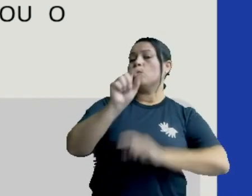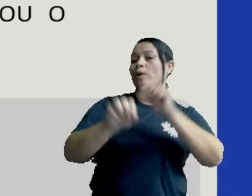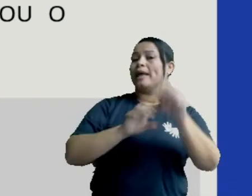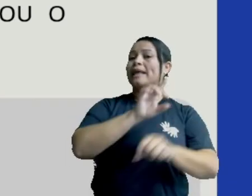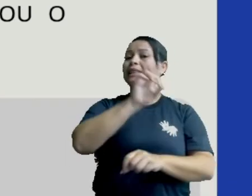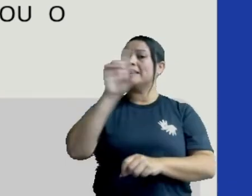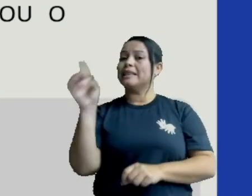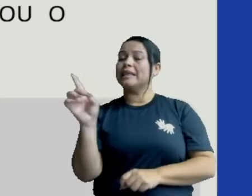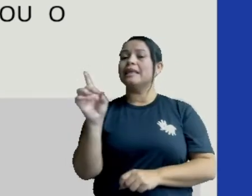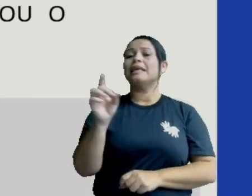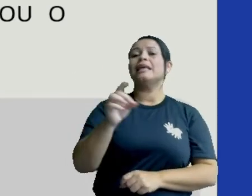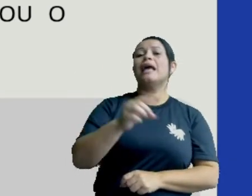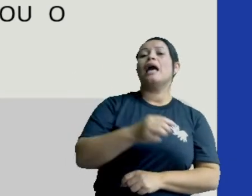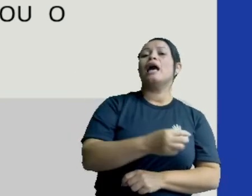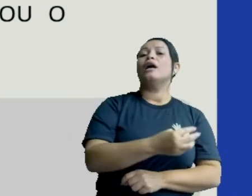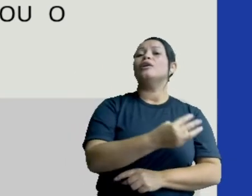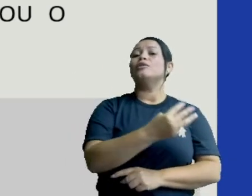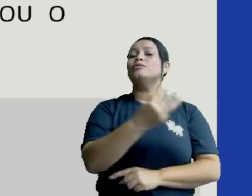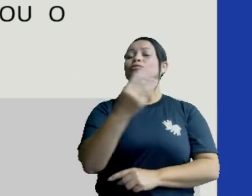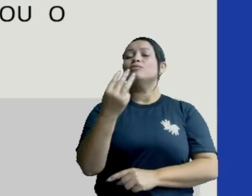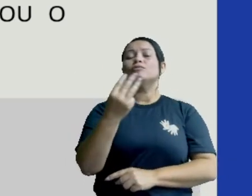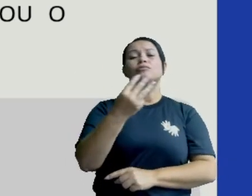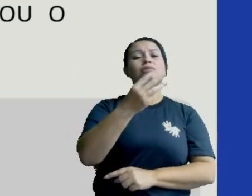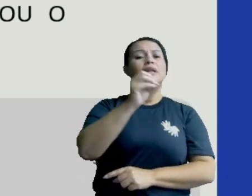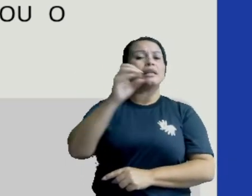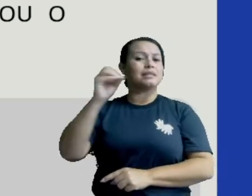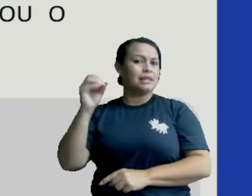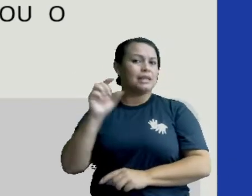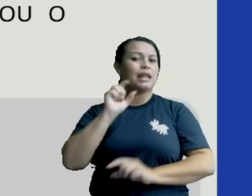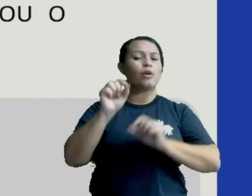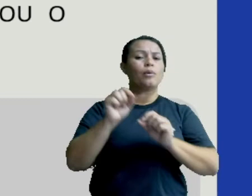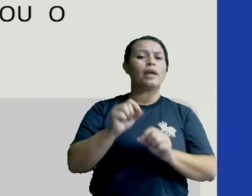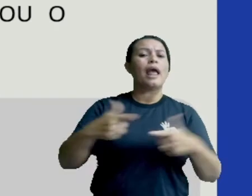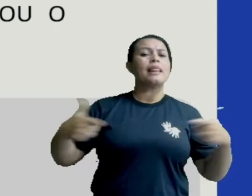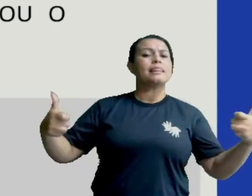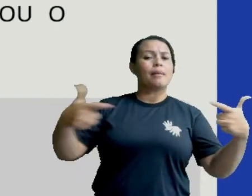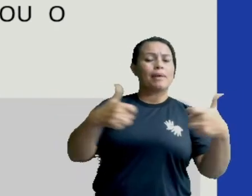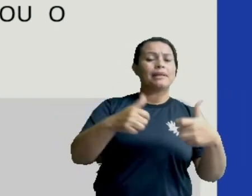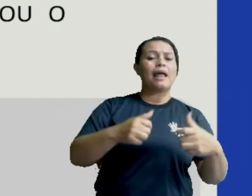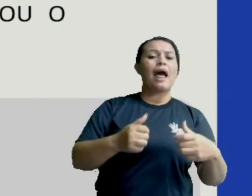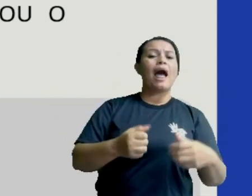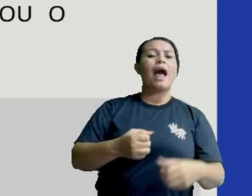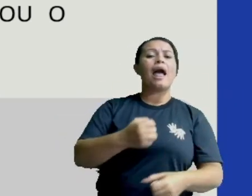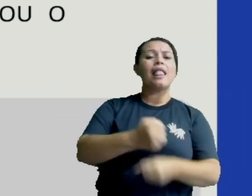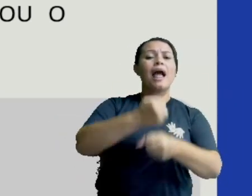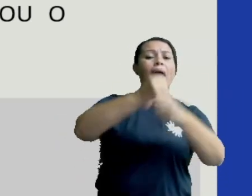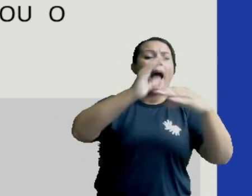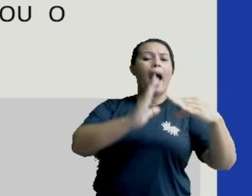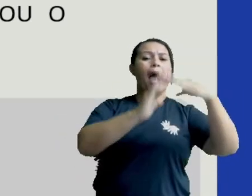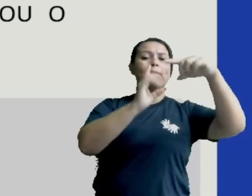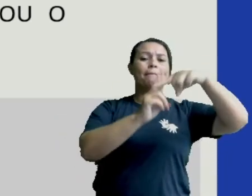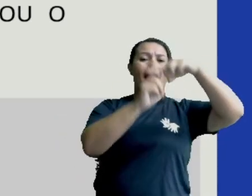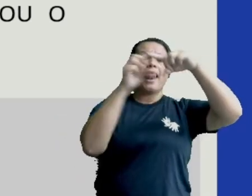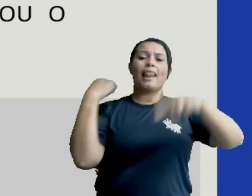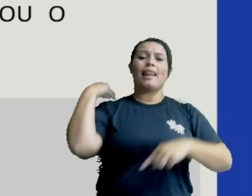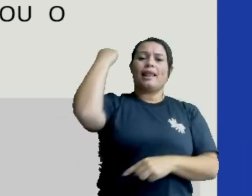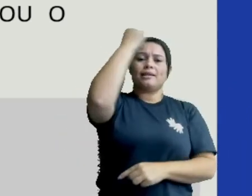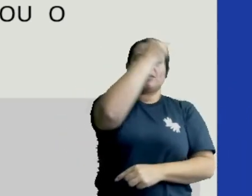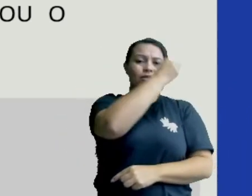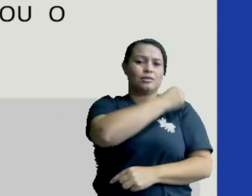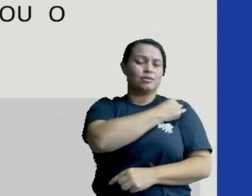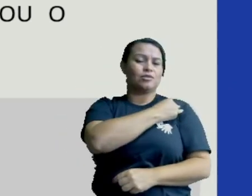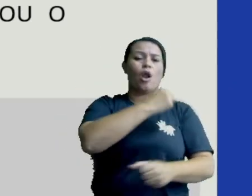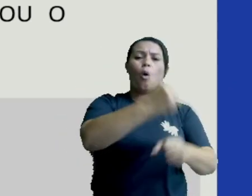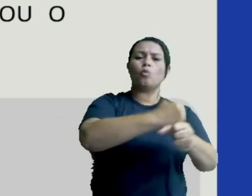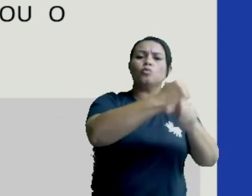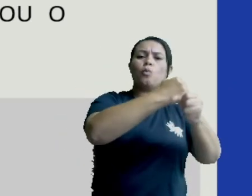Dia do tricentenário da Batalha do Monte das Tabocas, a capela de Nossa Senhora de Nazaré, construída com